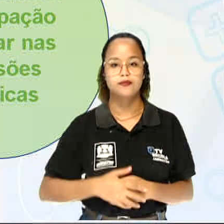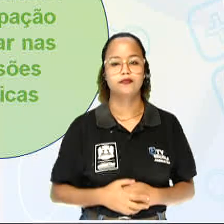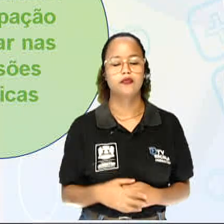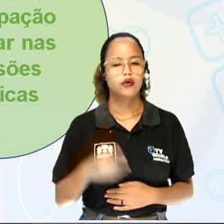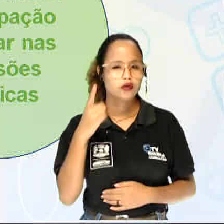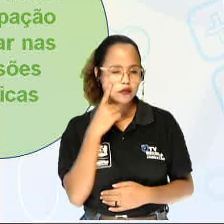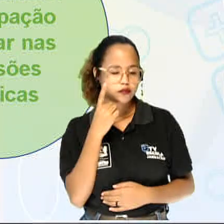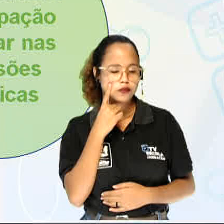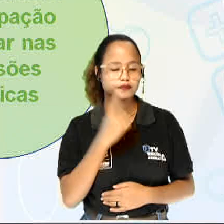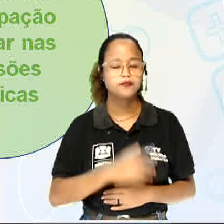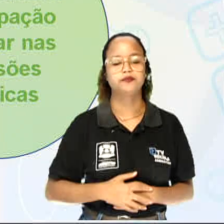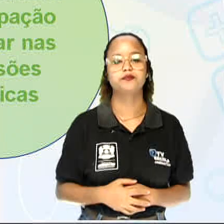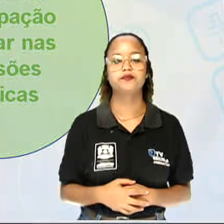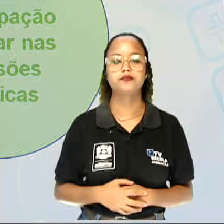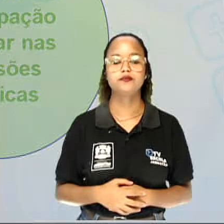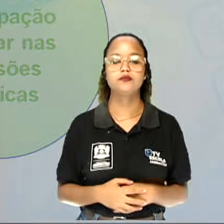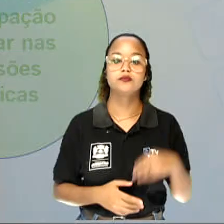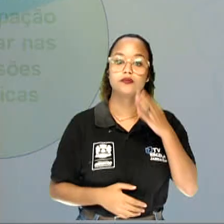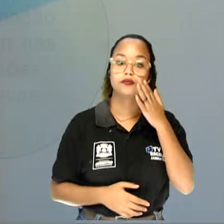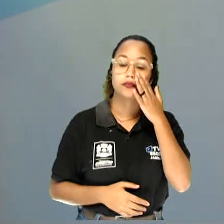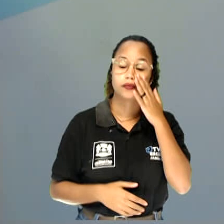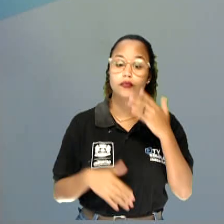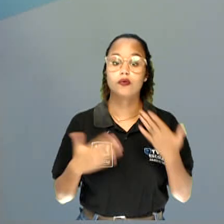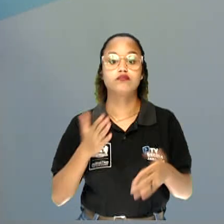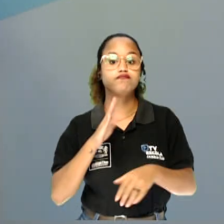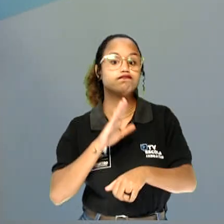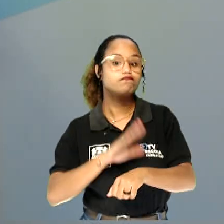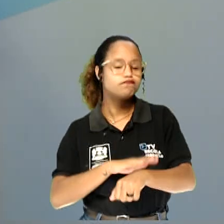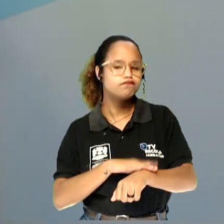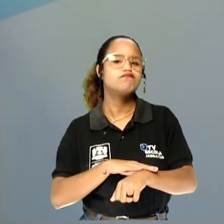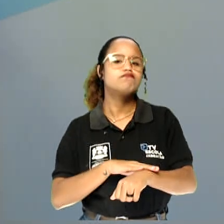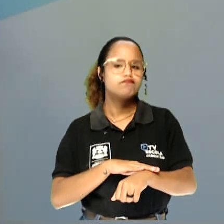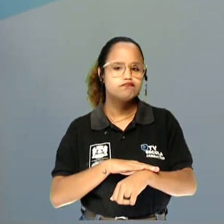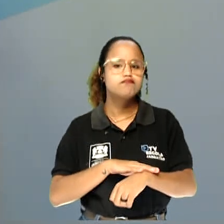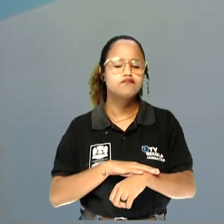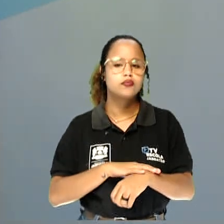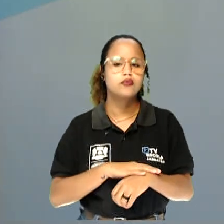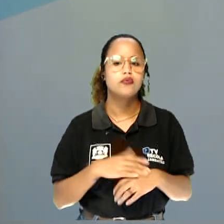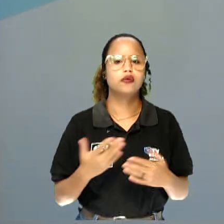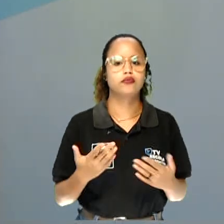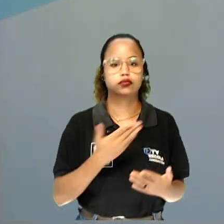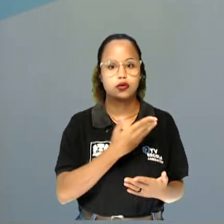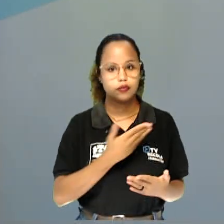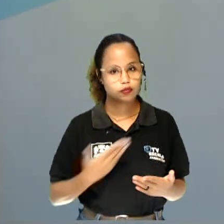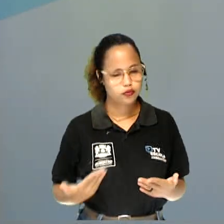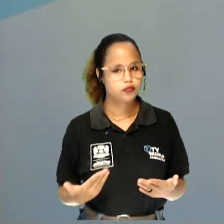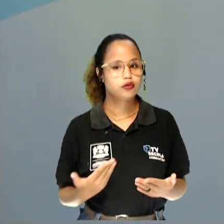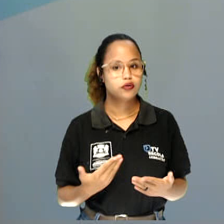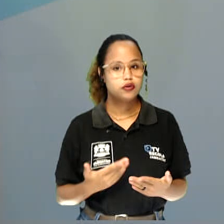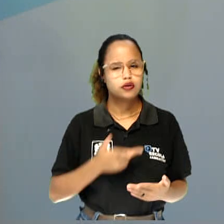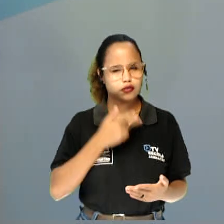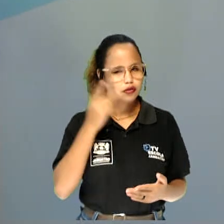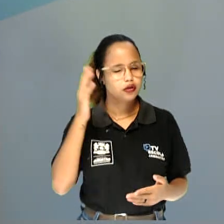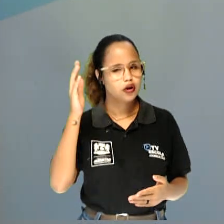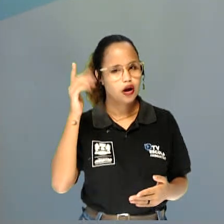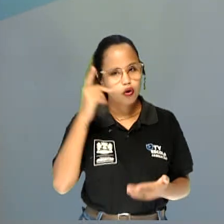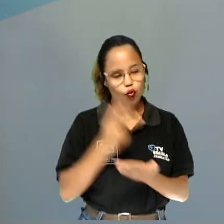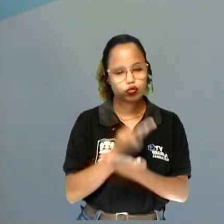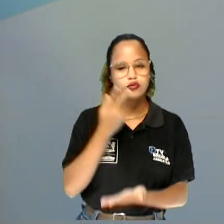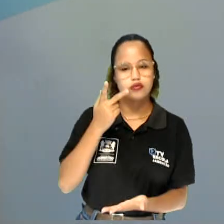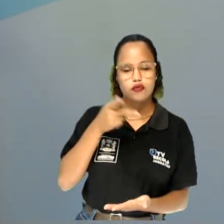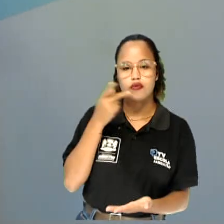galera, vem para cá, vê. Nesse momento da proclamação, né, entre aspas, lembra que a gente falou de golpe na aula